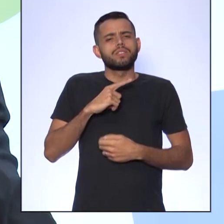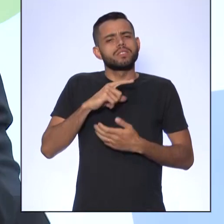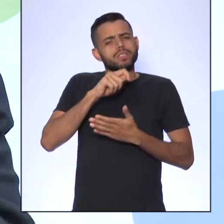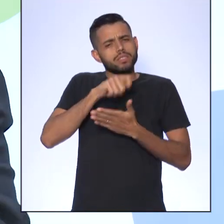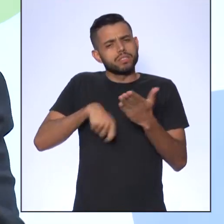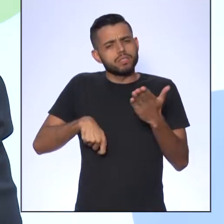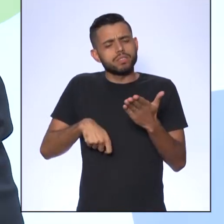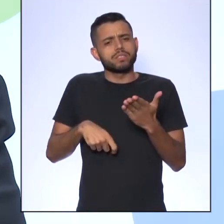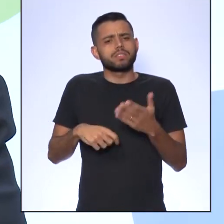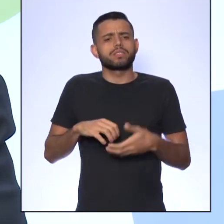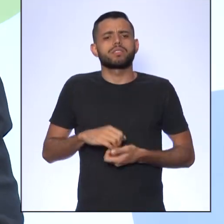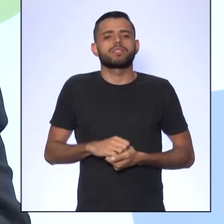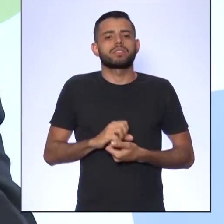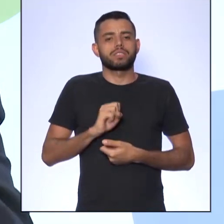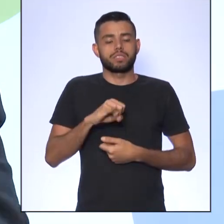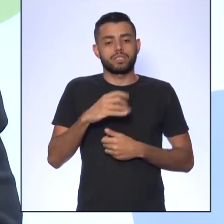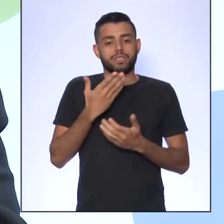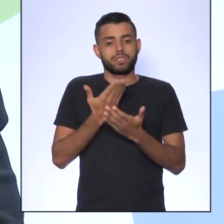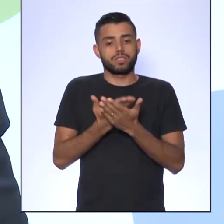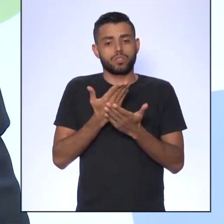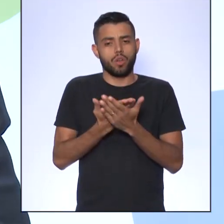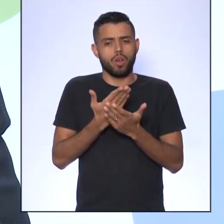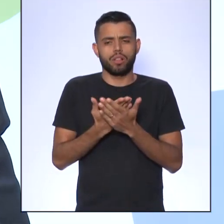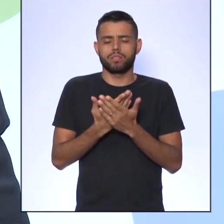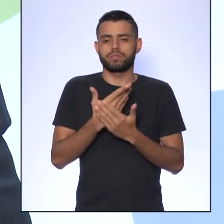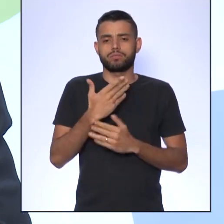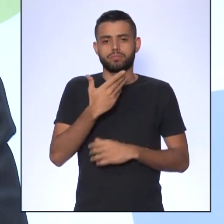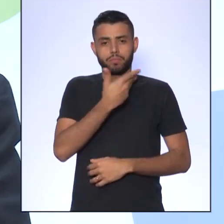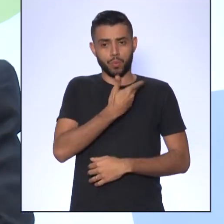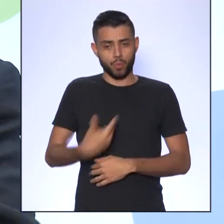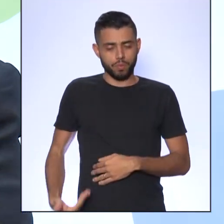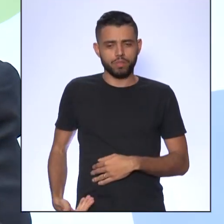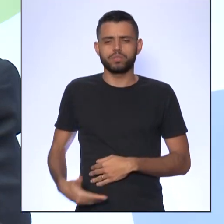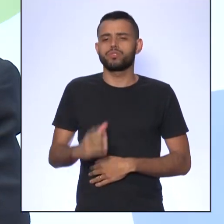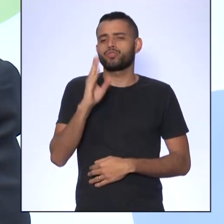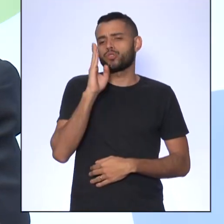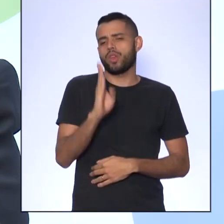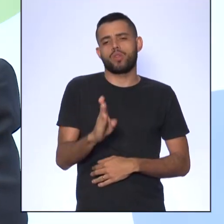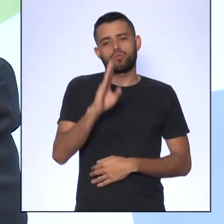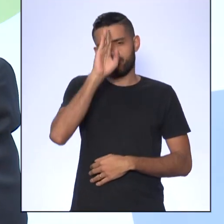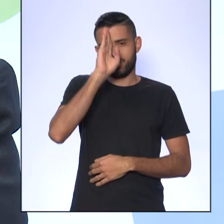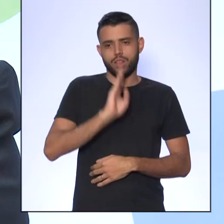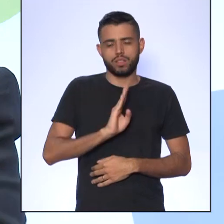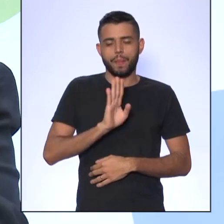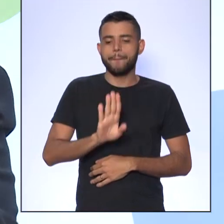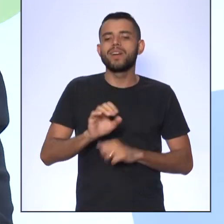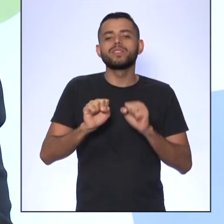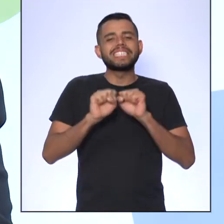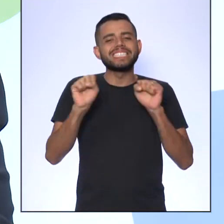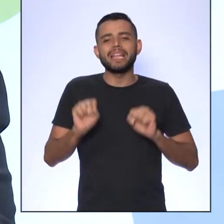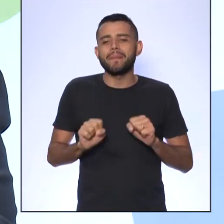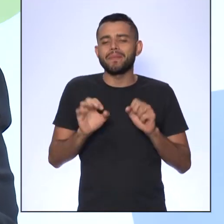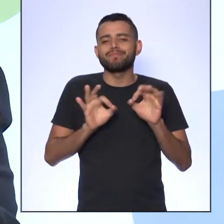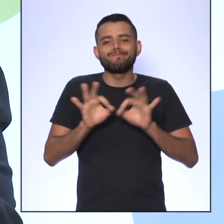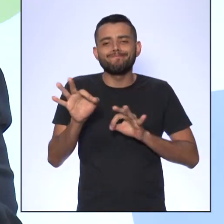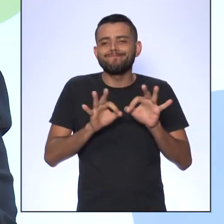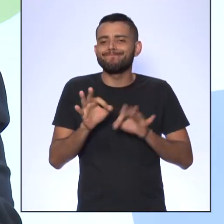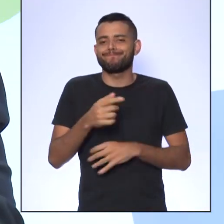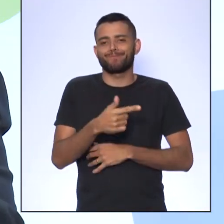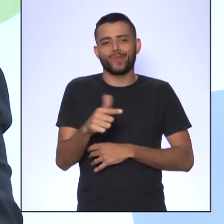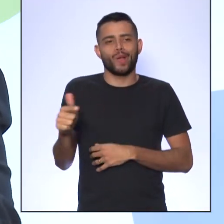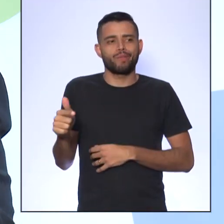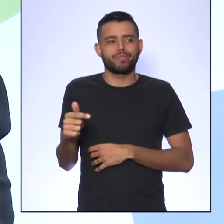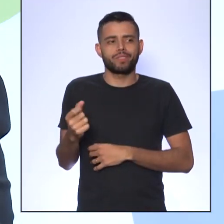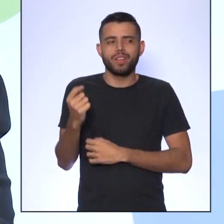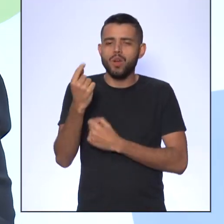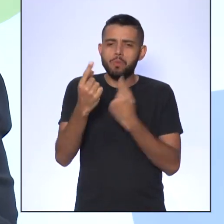deferido ou não, se você é de escola pública, vai ser automático. Só que o sistema não estava preparado para isso. Então, para algumas pessoas, não